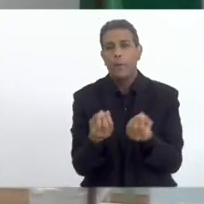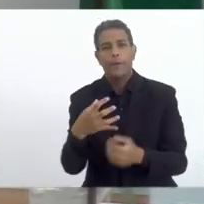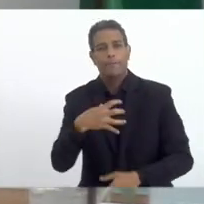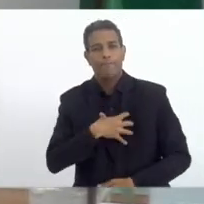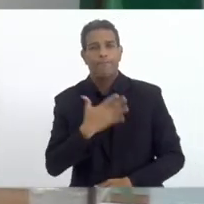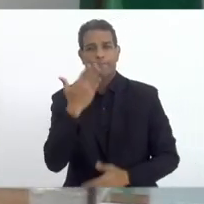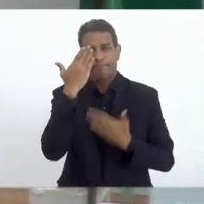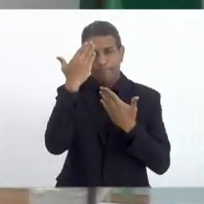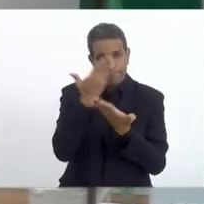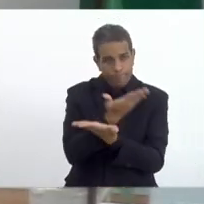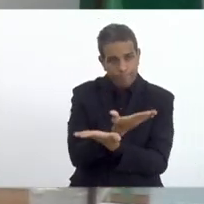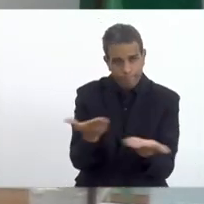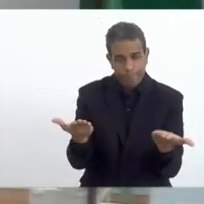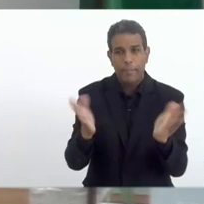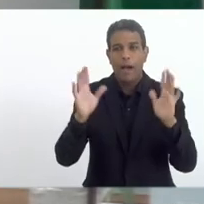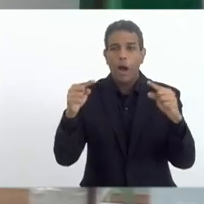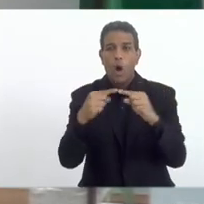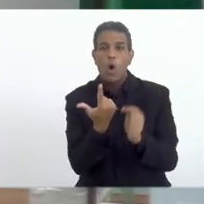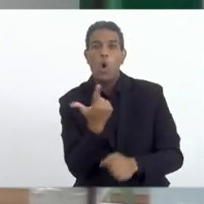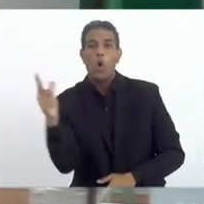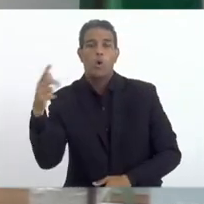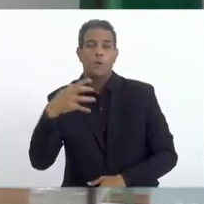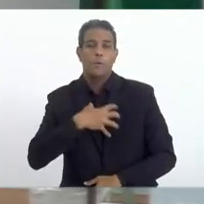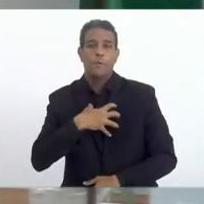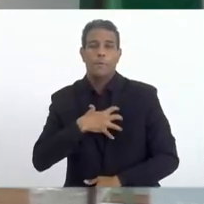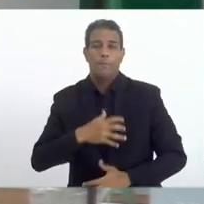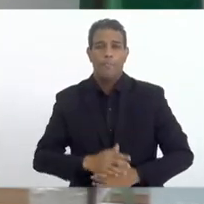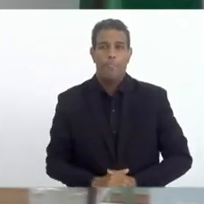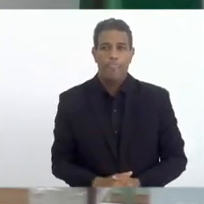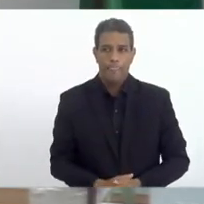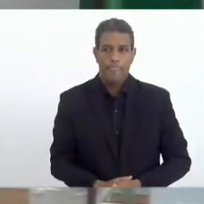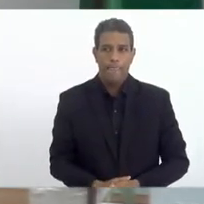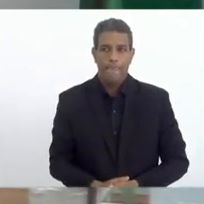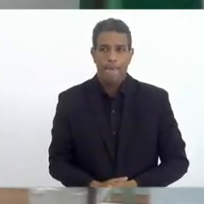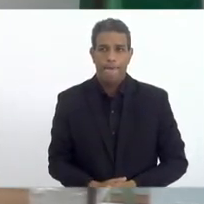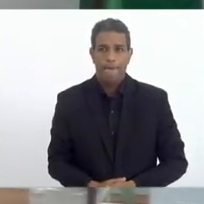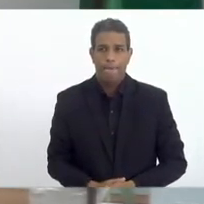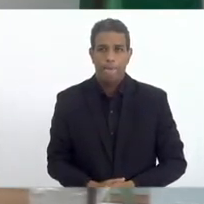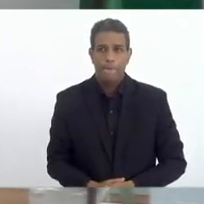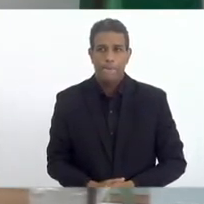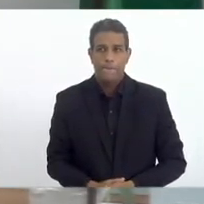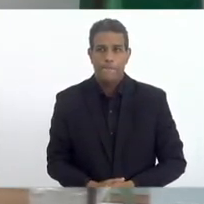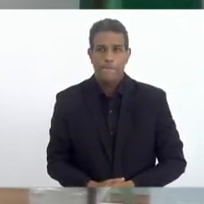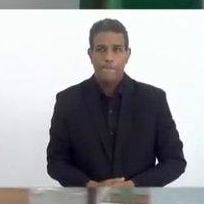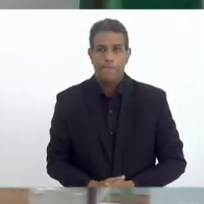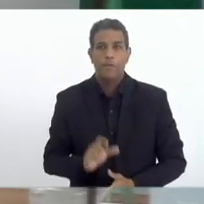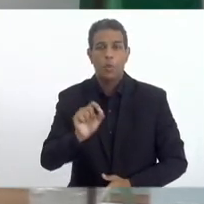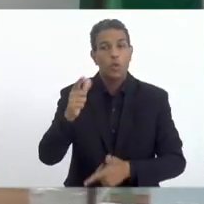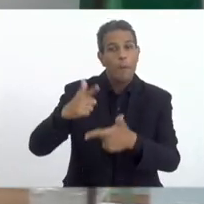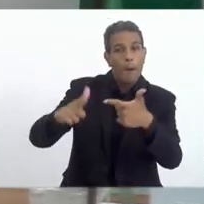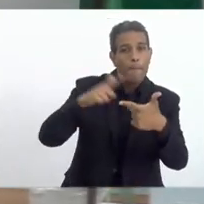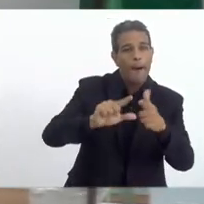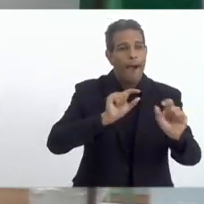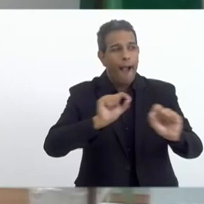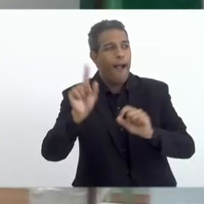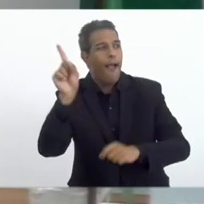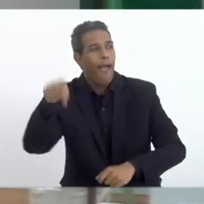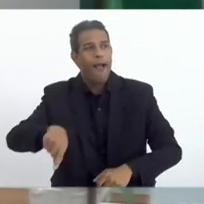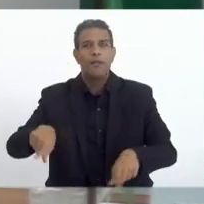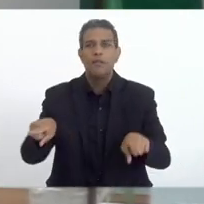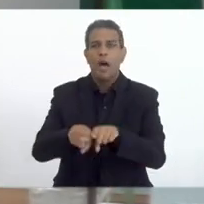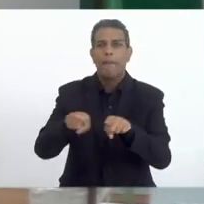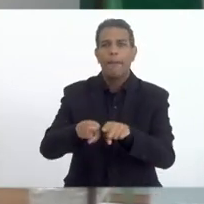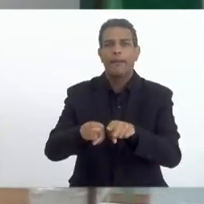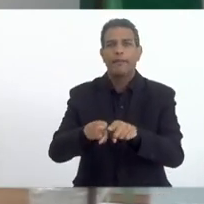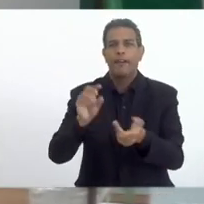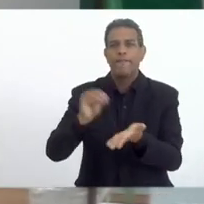disse que agradecia a aula, mas isso era vovó viu a uva, né? Bom, mas se a crise é uma crise também